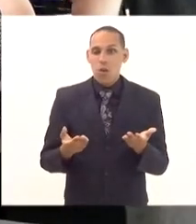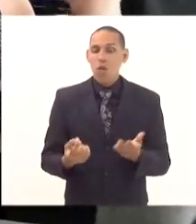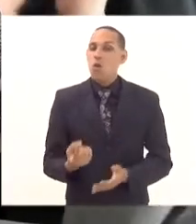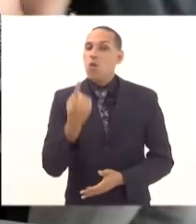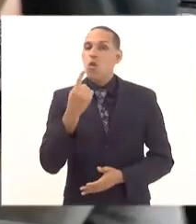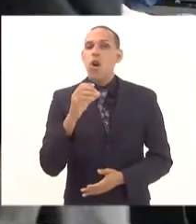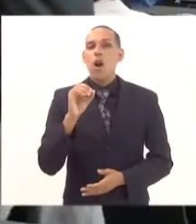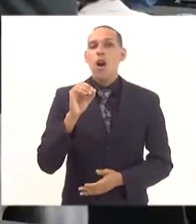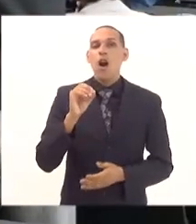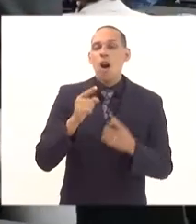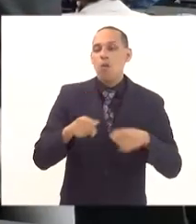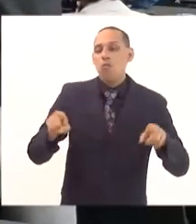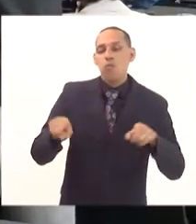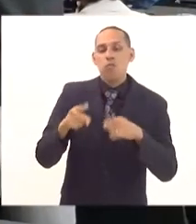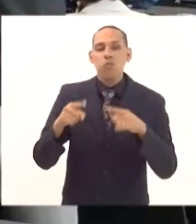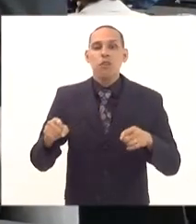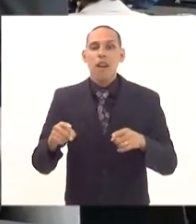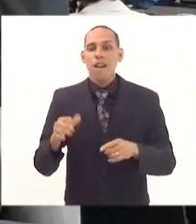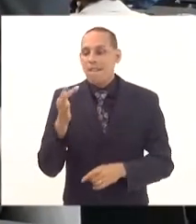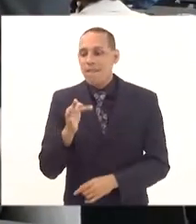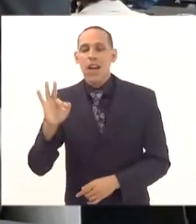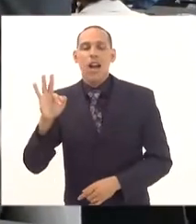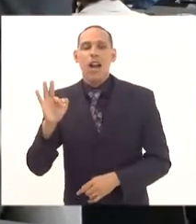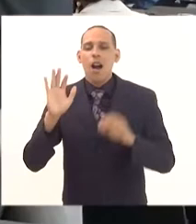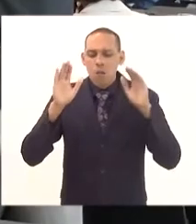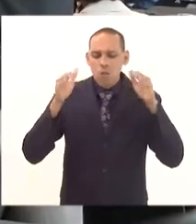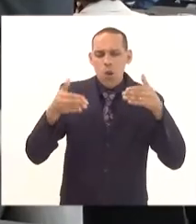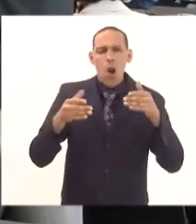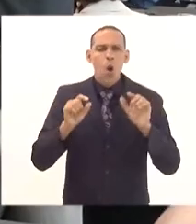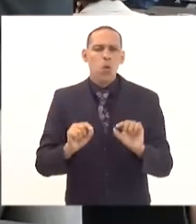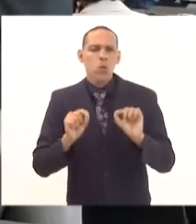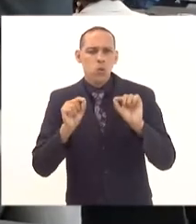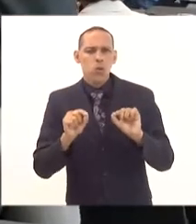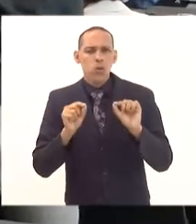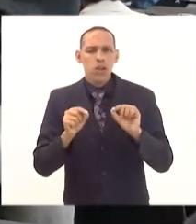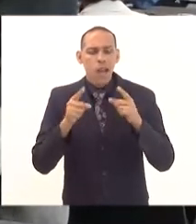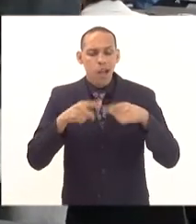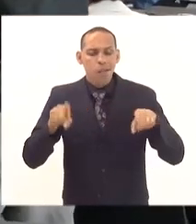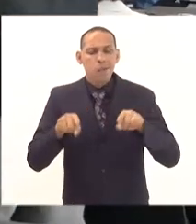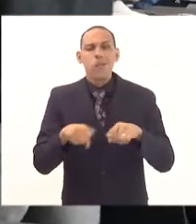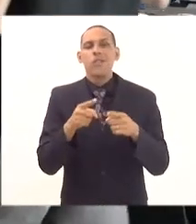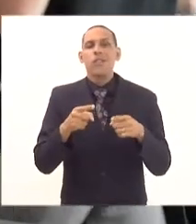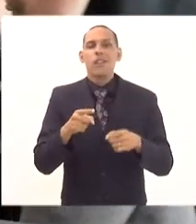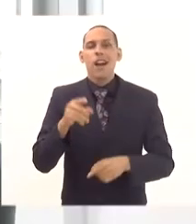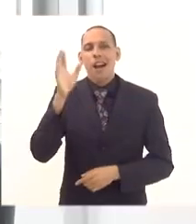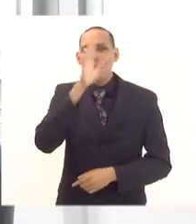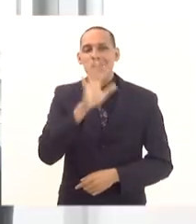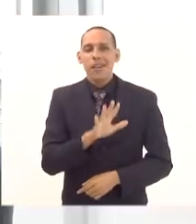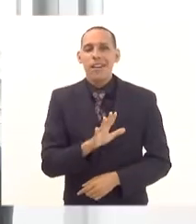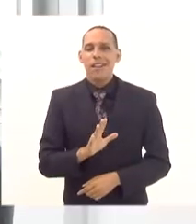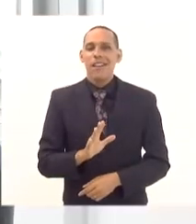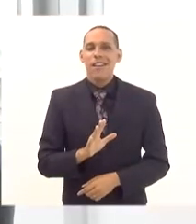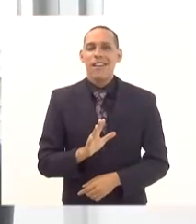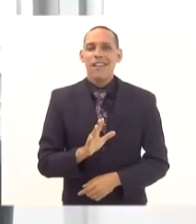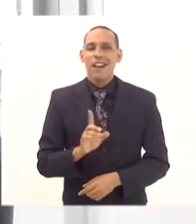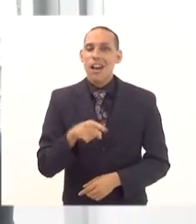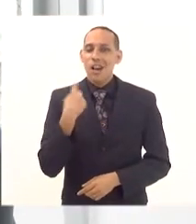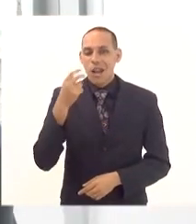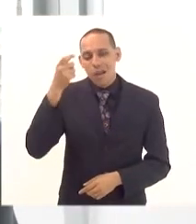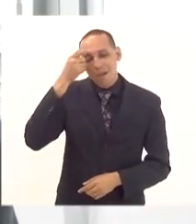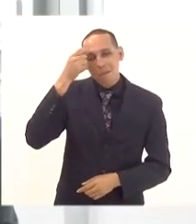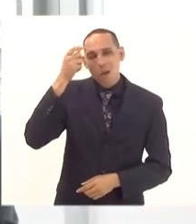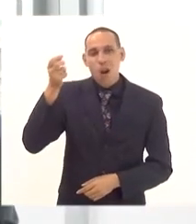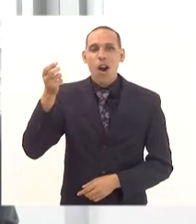orquestra Federal profissional do Brasil dedicada e exclusivamente à música brasileira a memória a nossa cultura